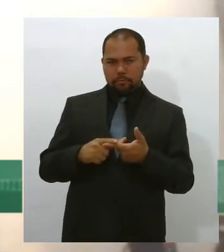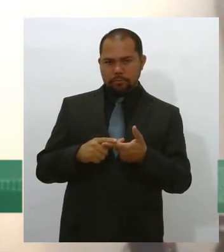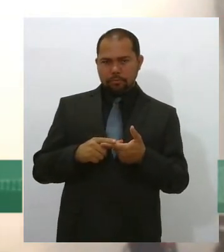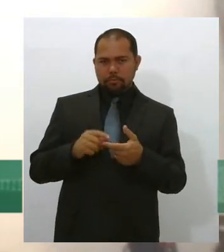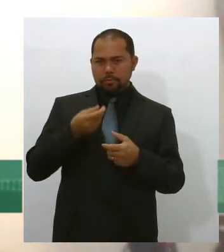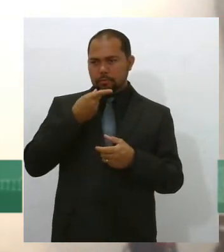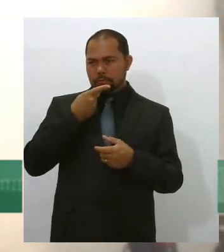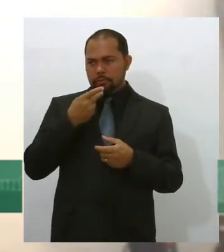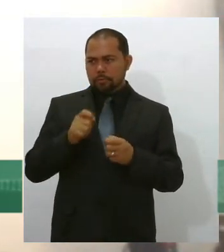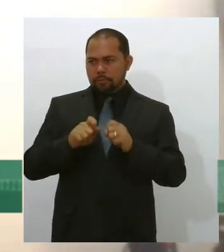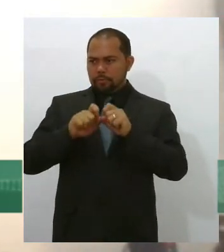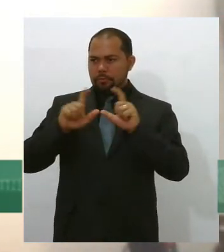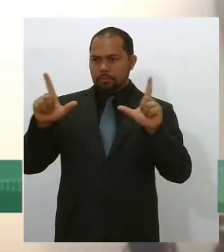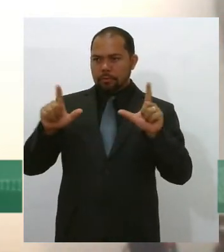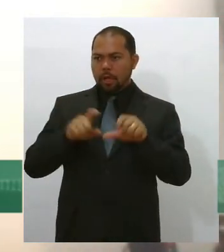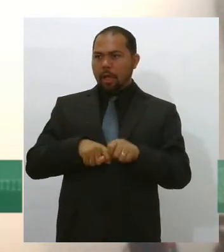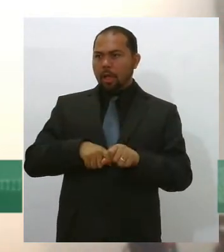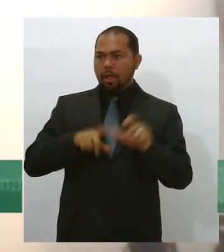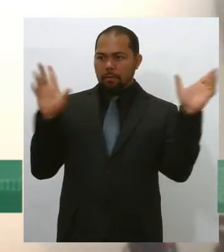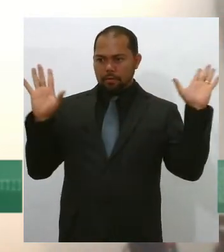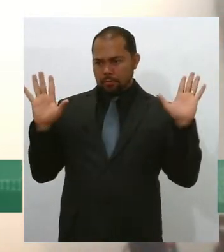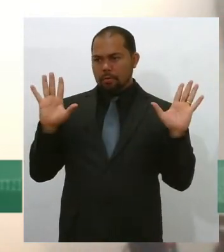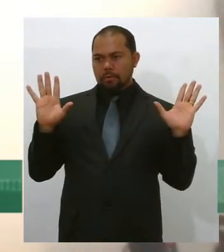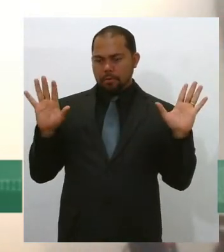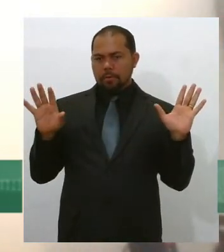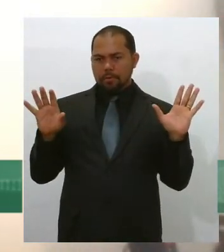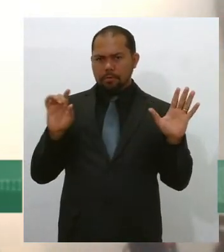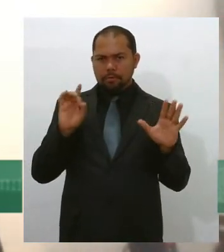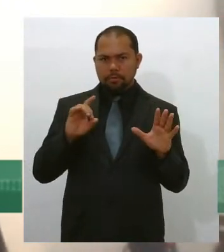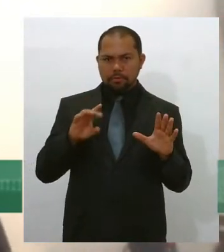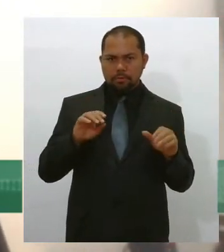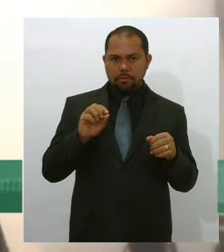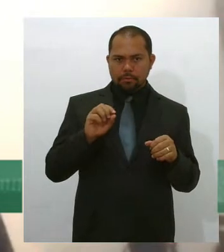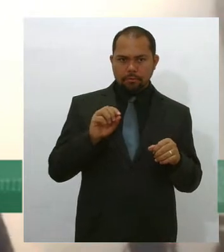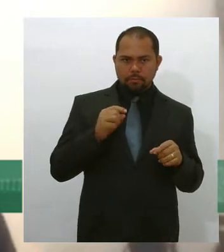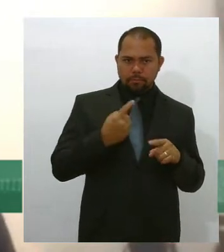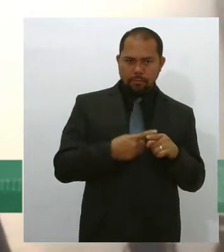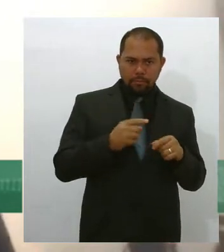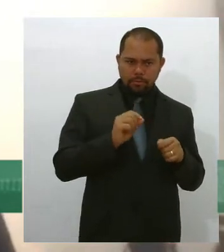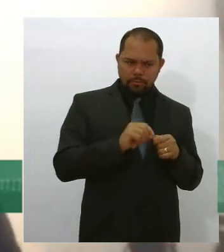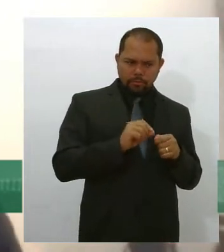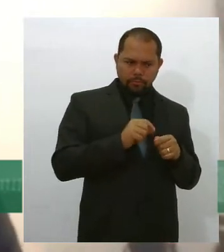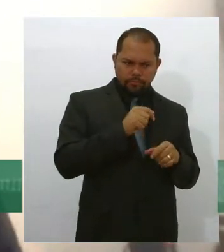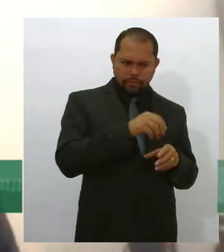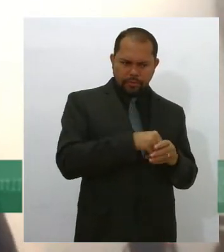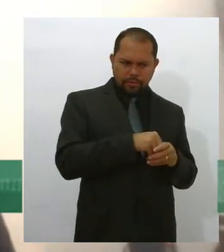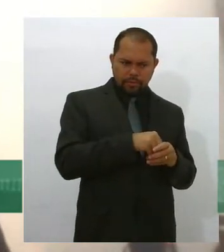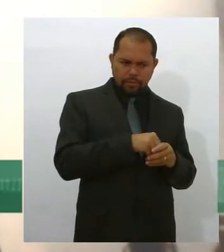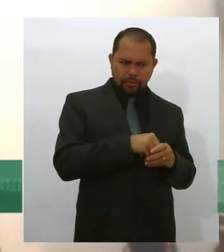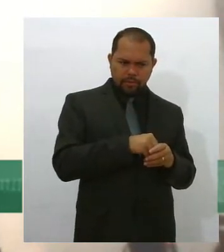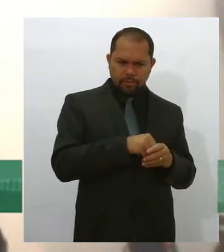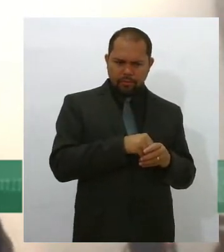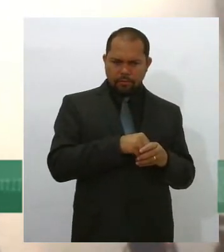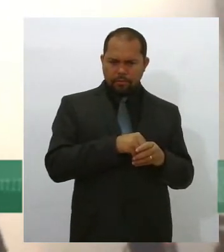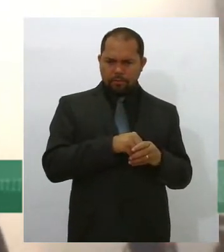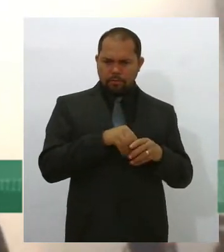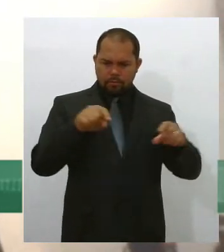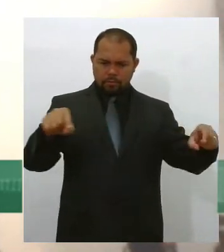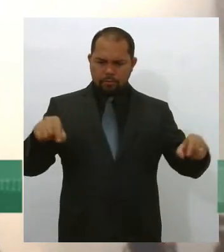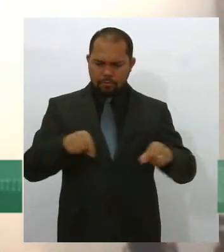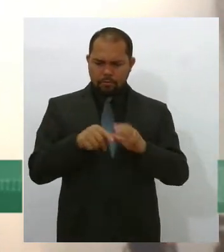olha produção independente só porque ela não foi feita nos estúdios da emissora mas ela tem o viés ela tem ele um caráter